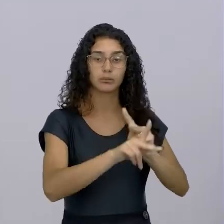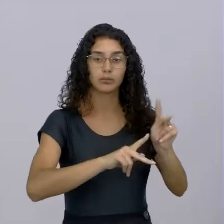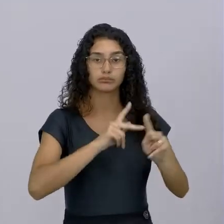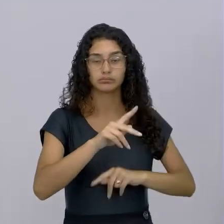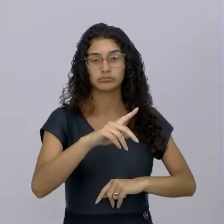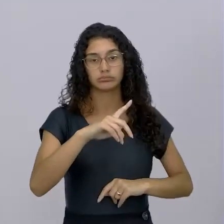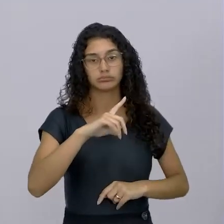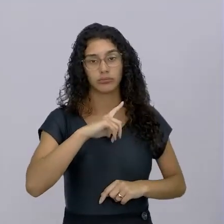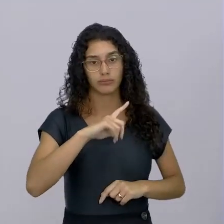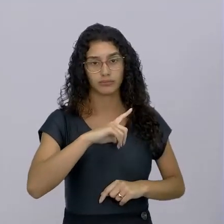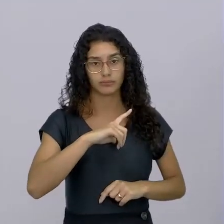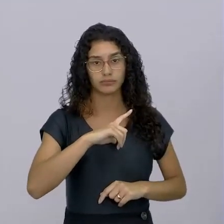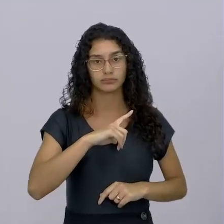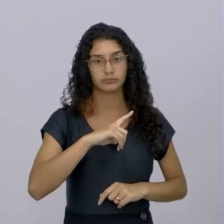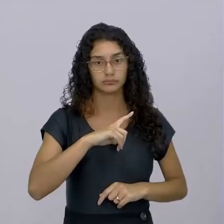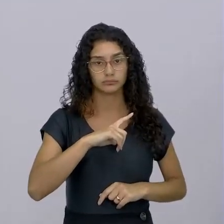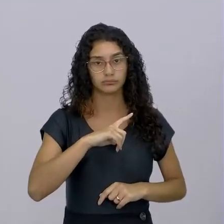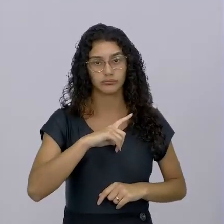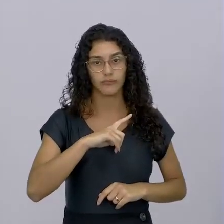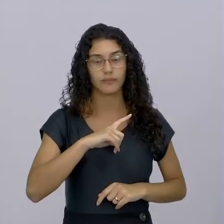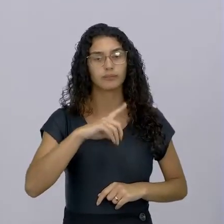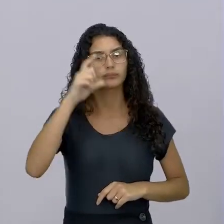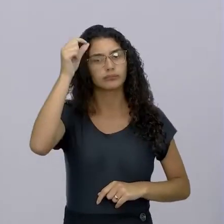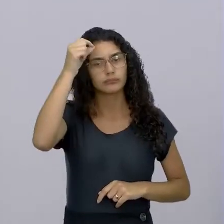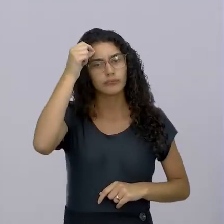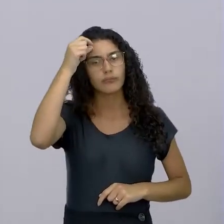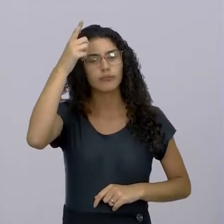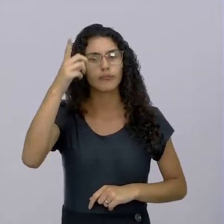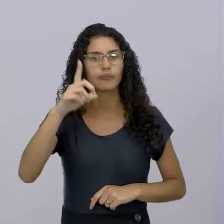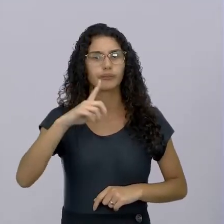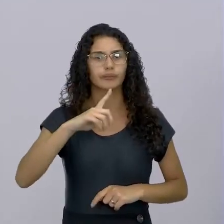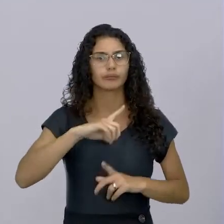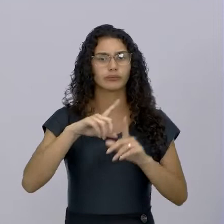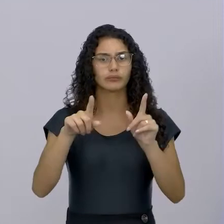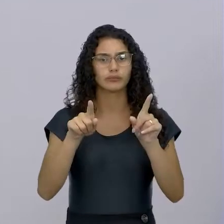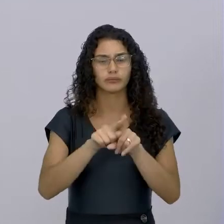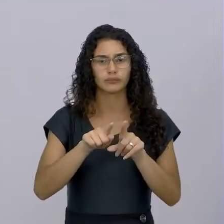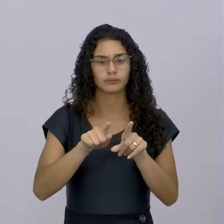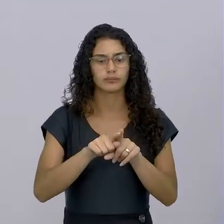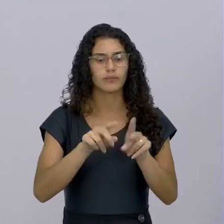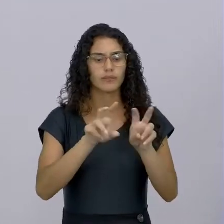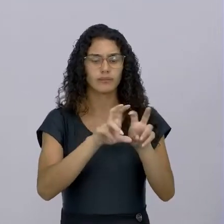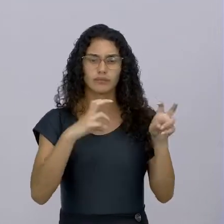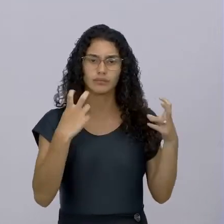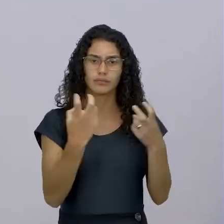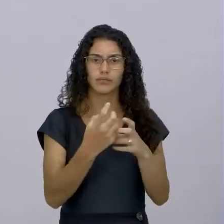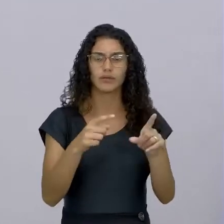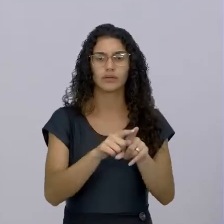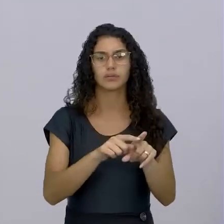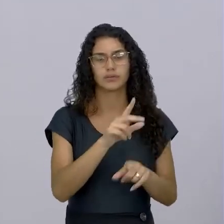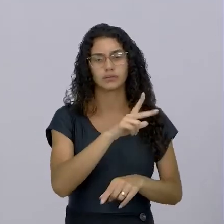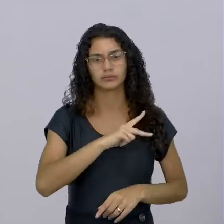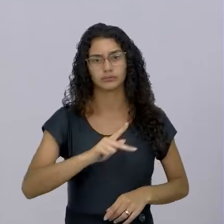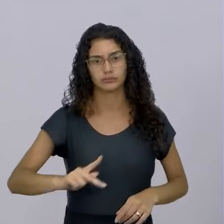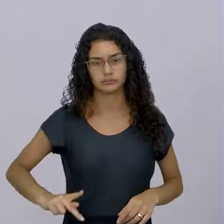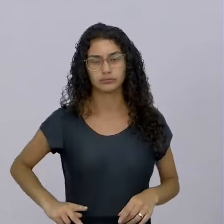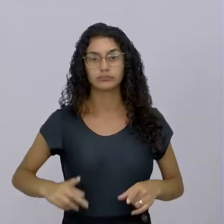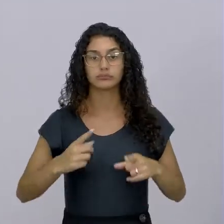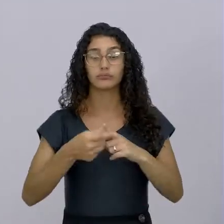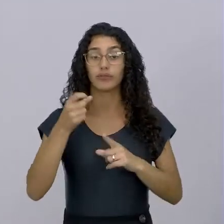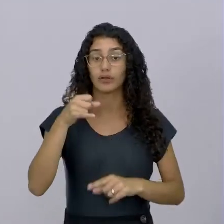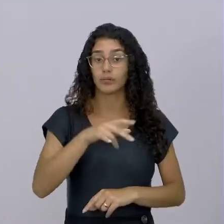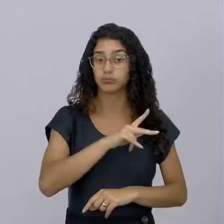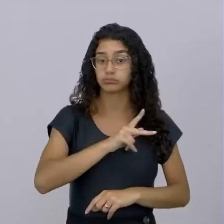população para o conhecimento da Câmara e também do presidente, né? Porque se